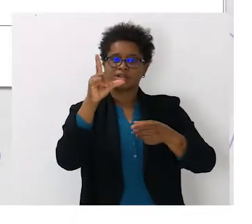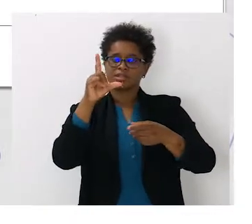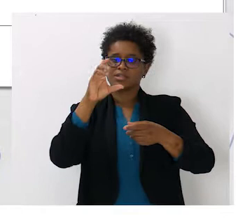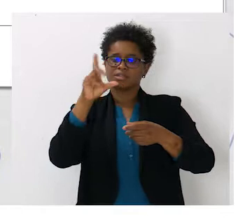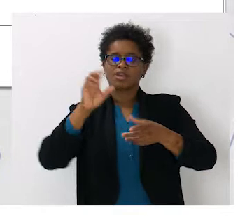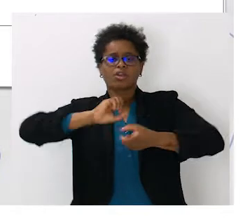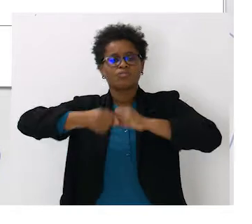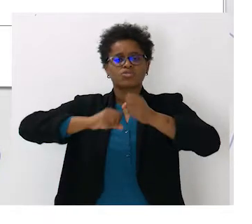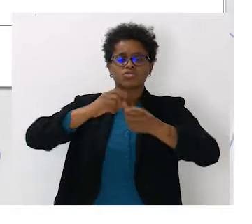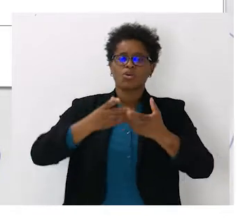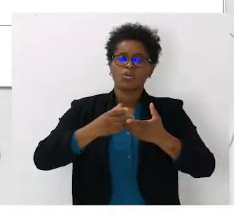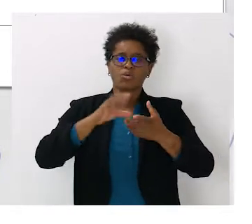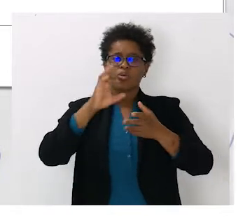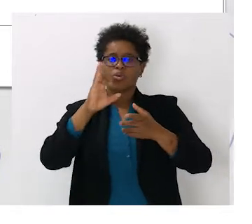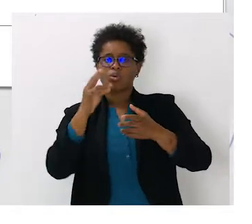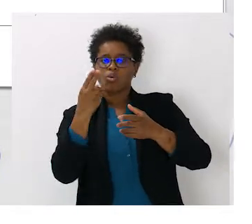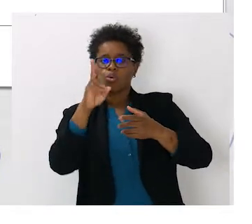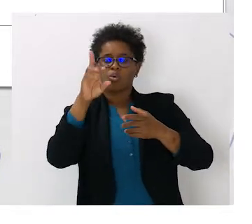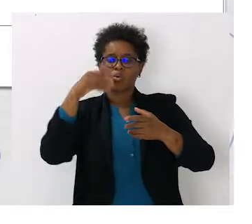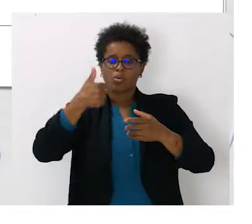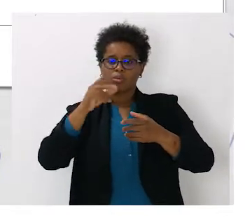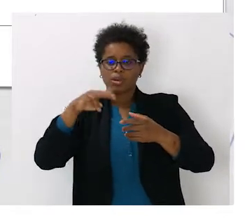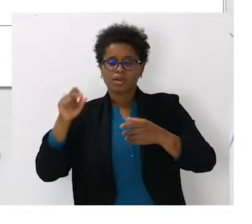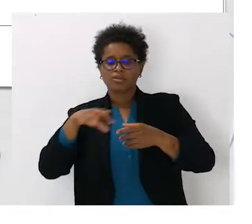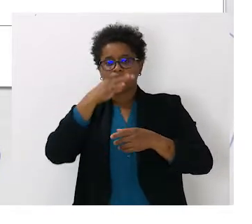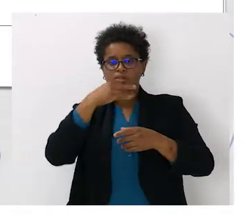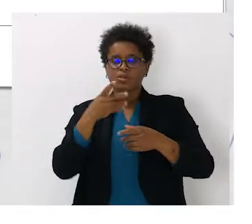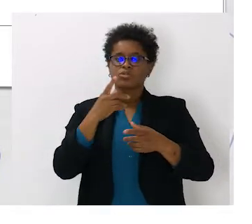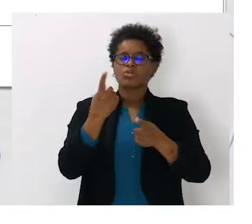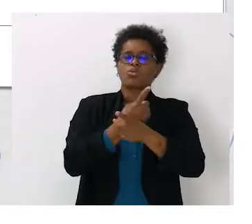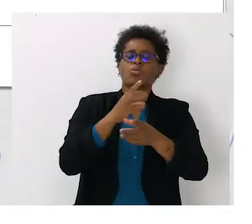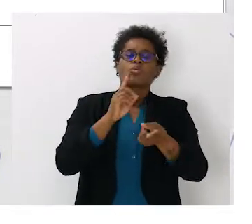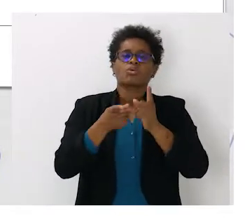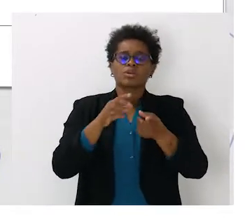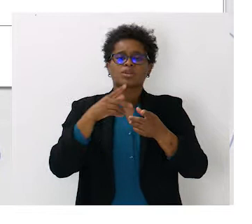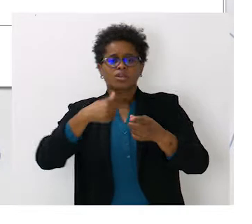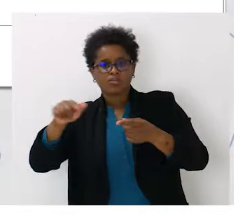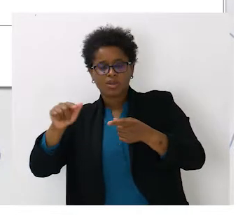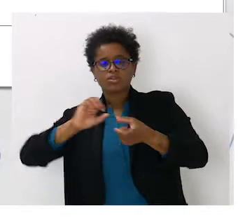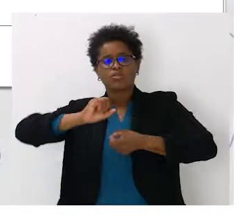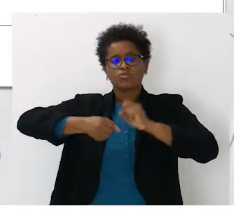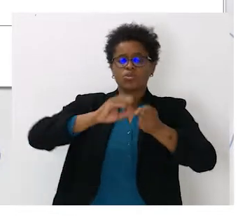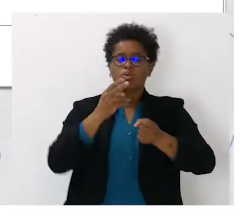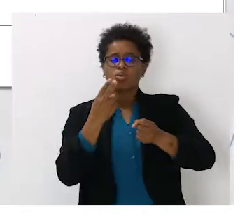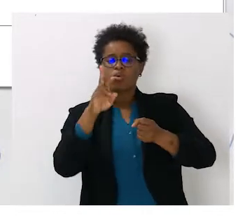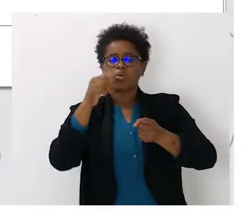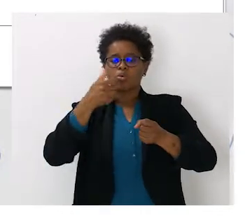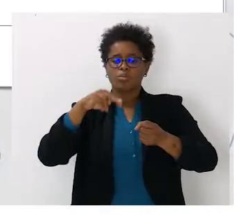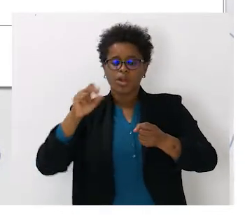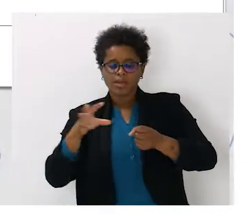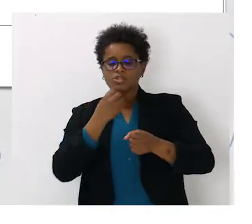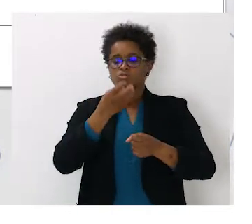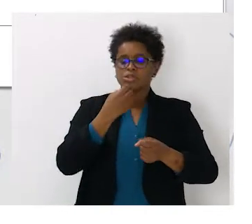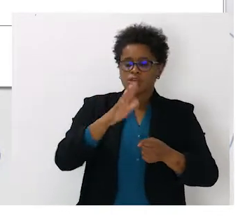civilizações, revolução urbana, referir os fatores que conduziram à Revolução Urbana,